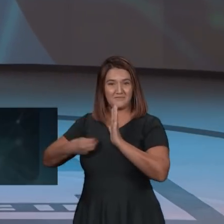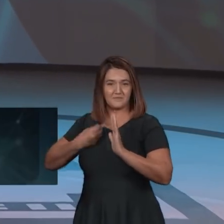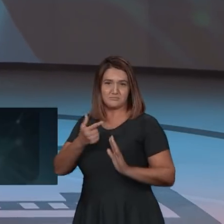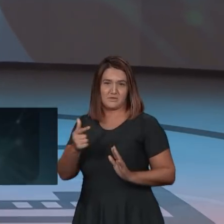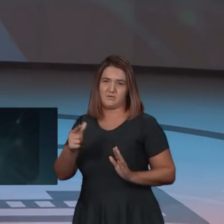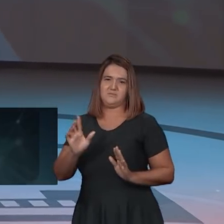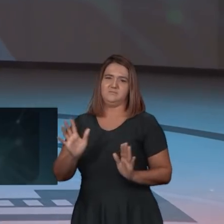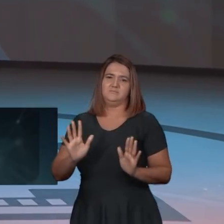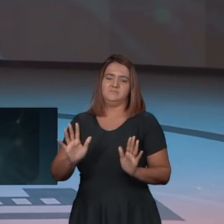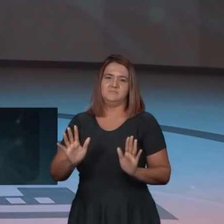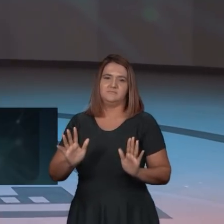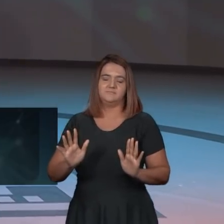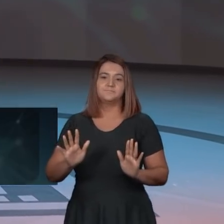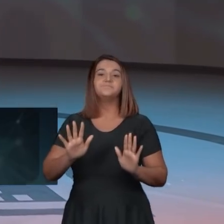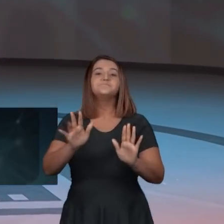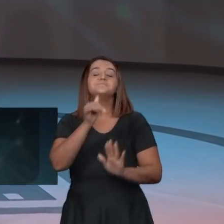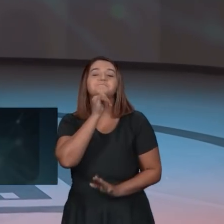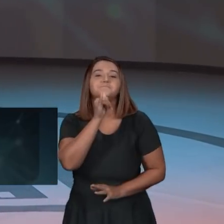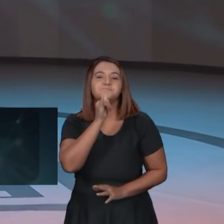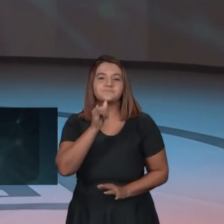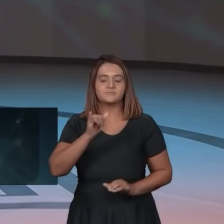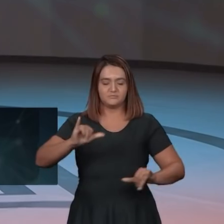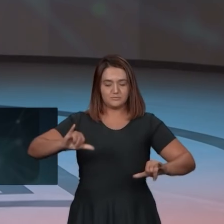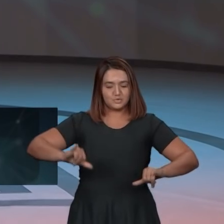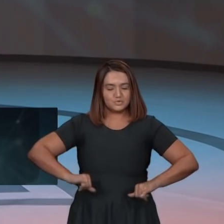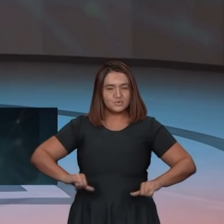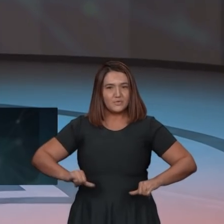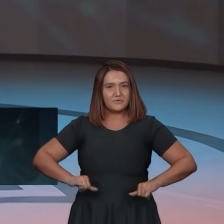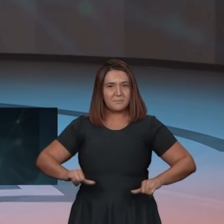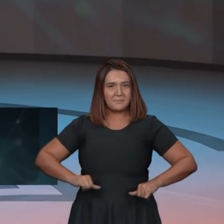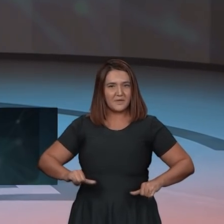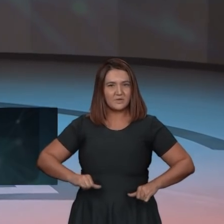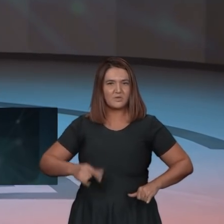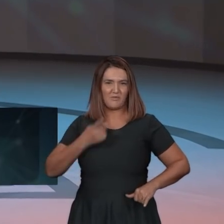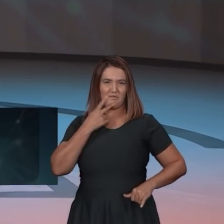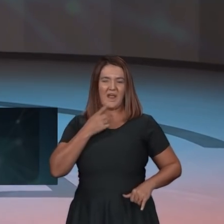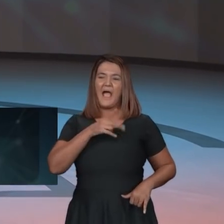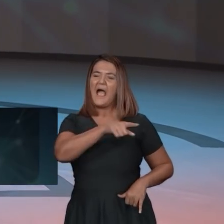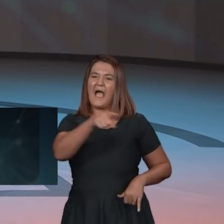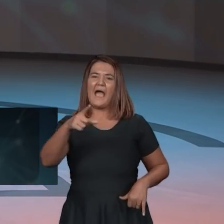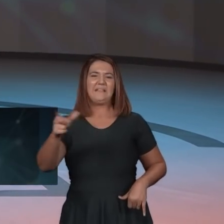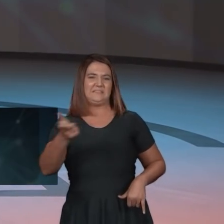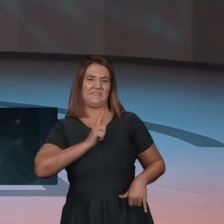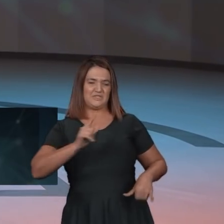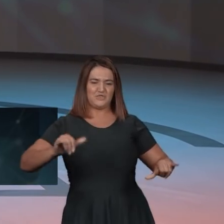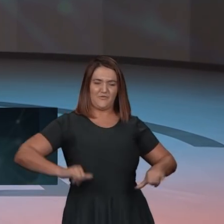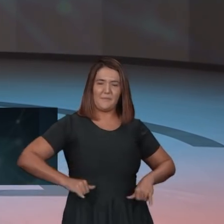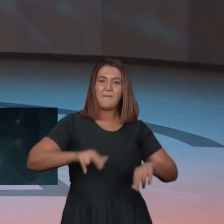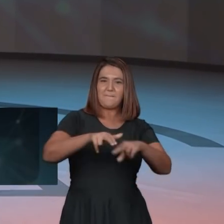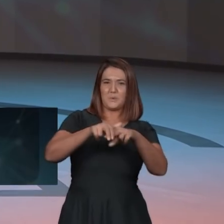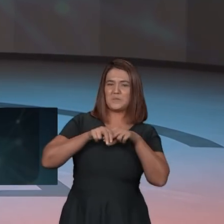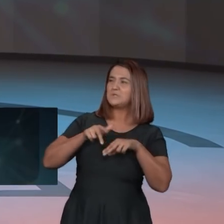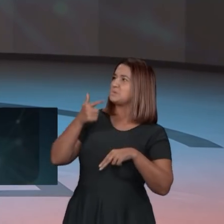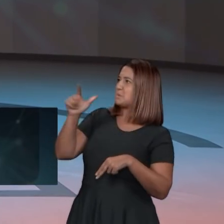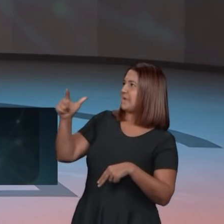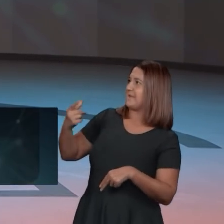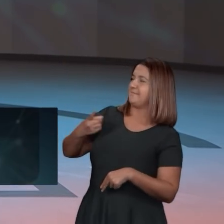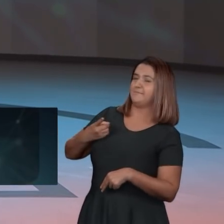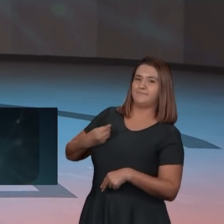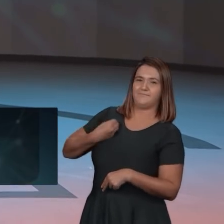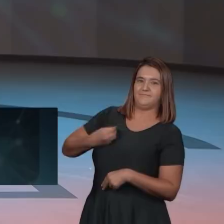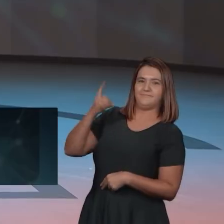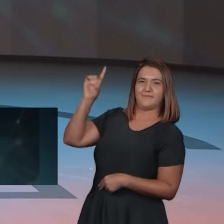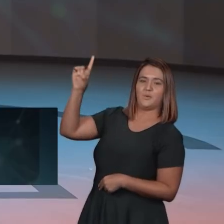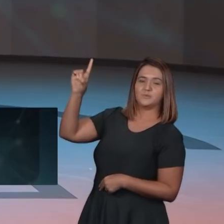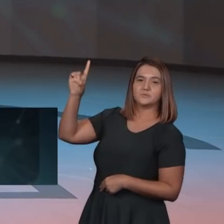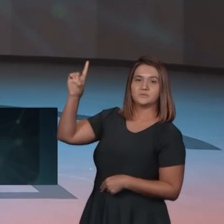questão: se o sofrimento realmente é um argumento tão forte contra Deus, chama minha atenção que a maior parte